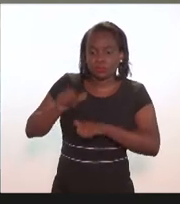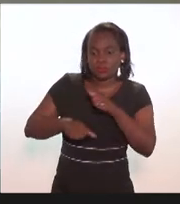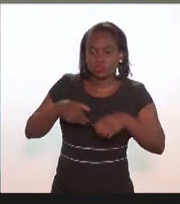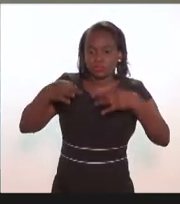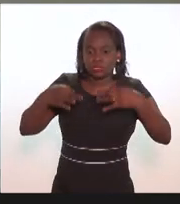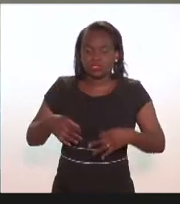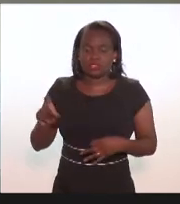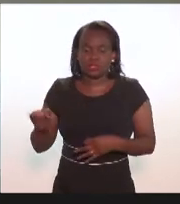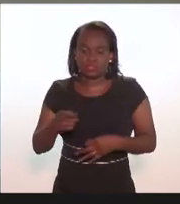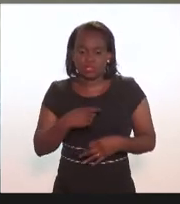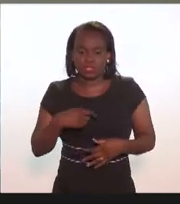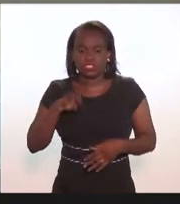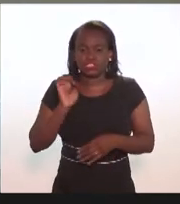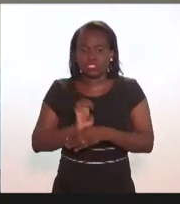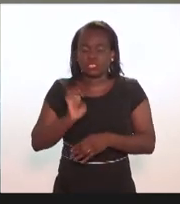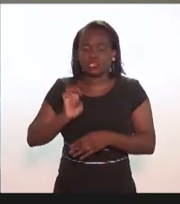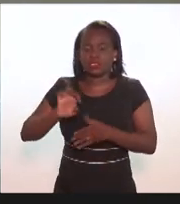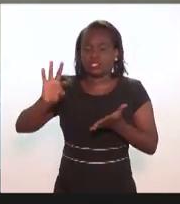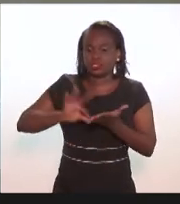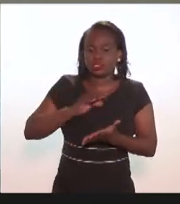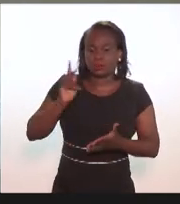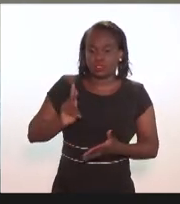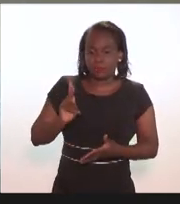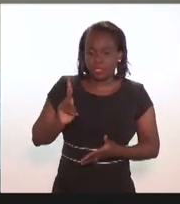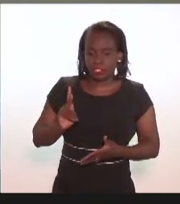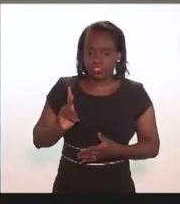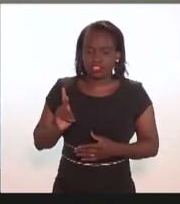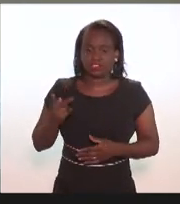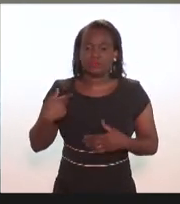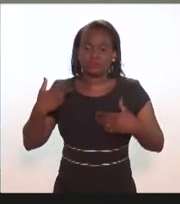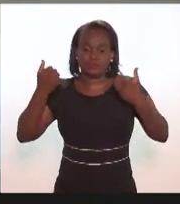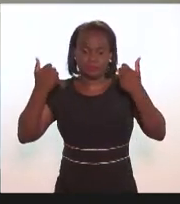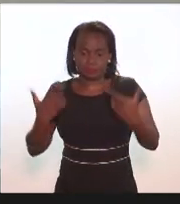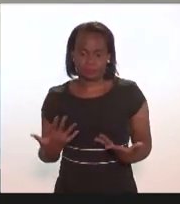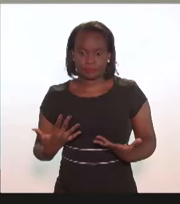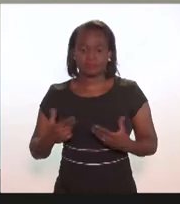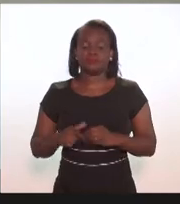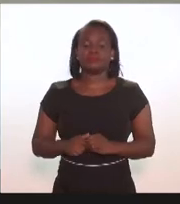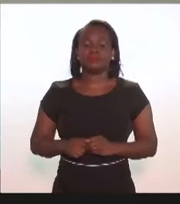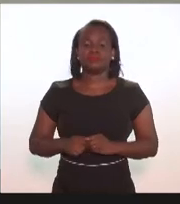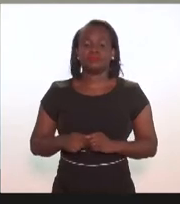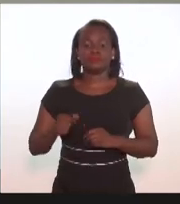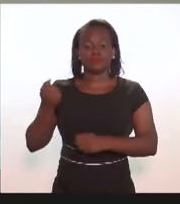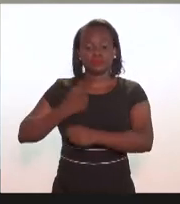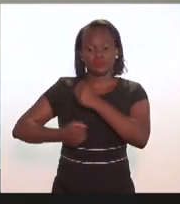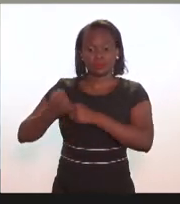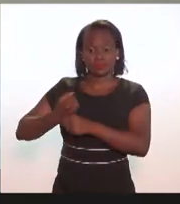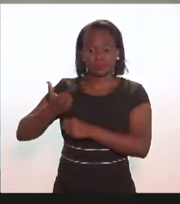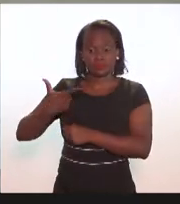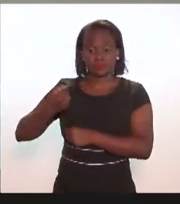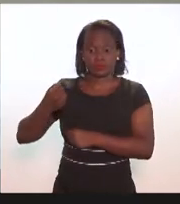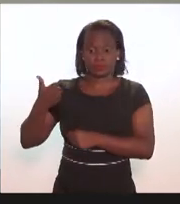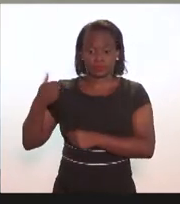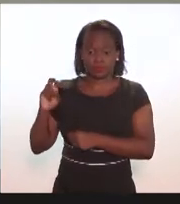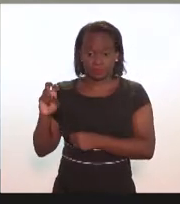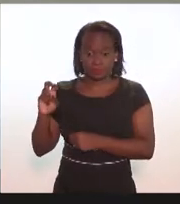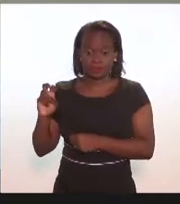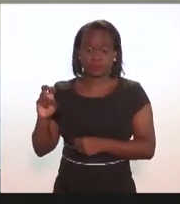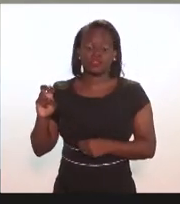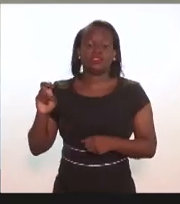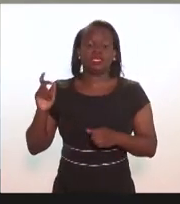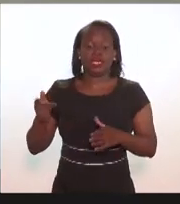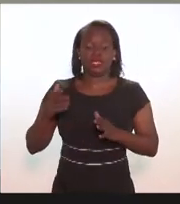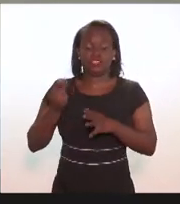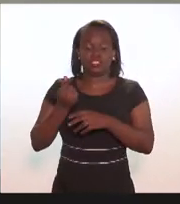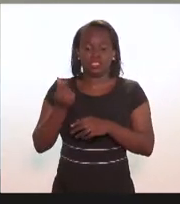tributária que o Estado do Rio de Janeiro assinou com a Petrobras. Eu explico. Desde 2015, a Receita Estadual